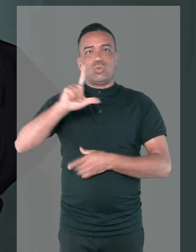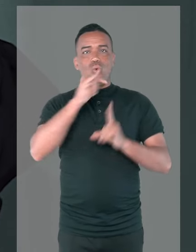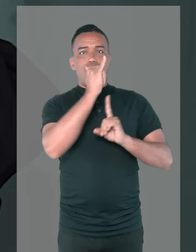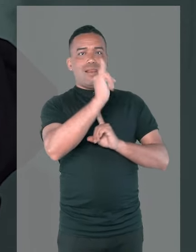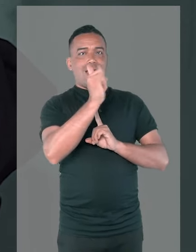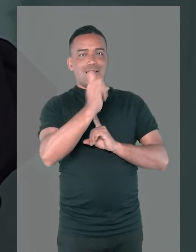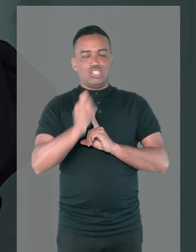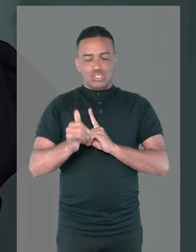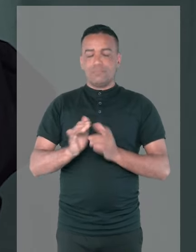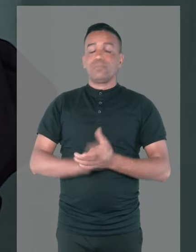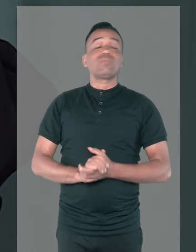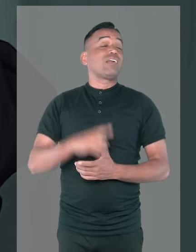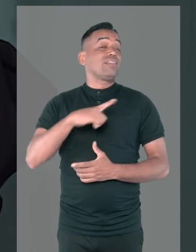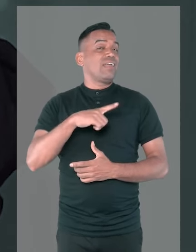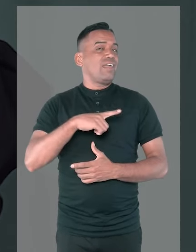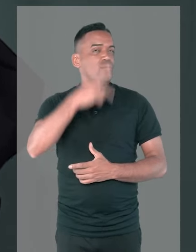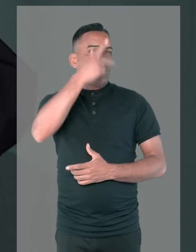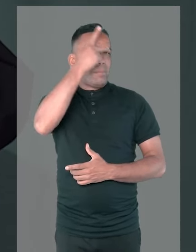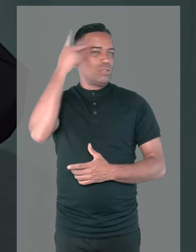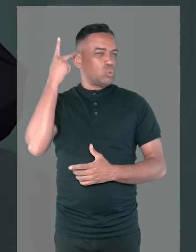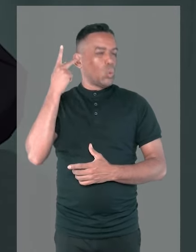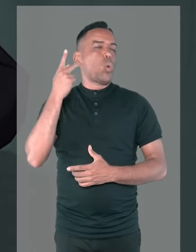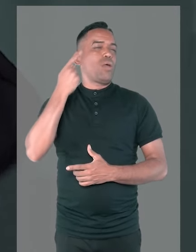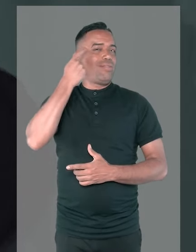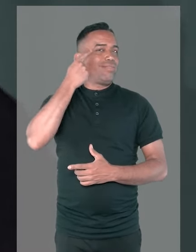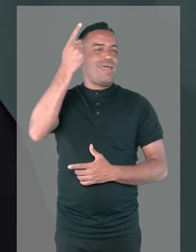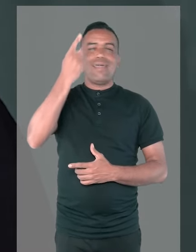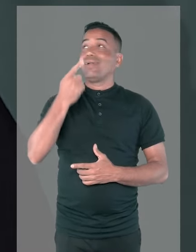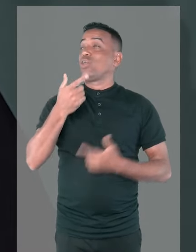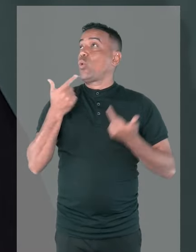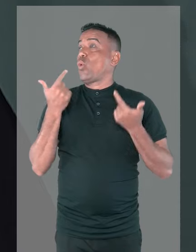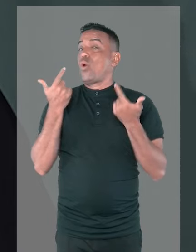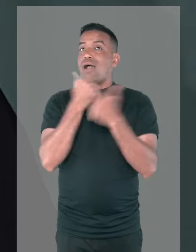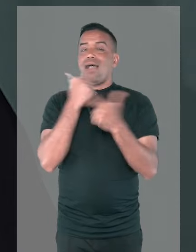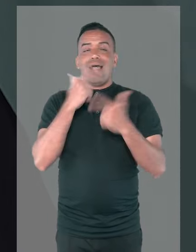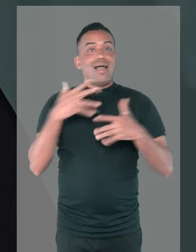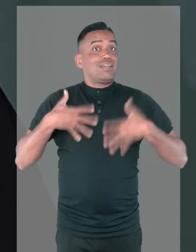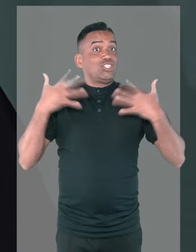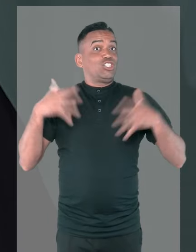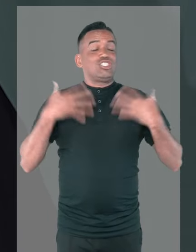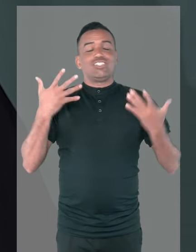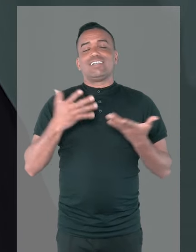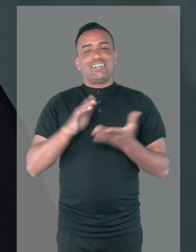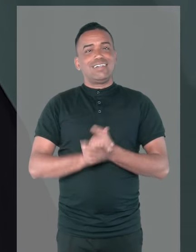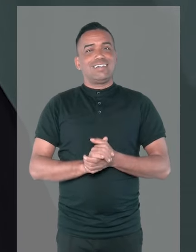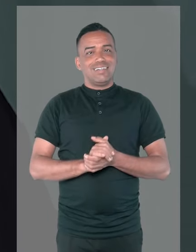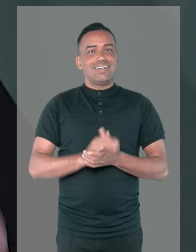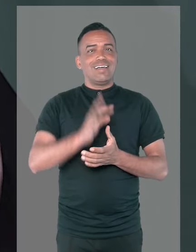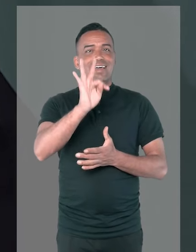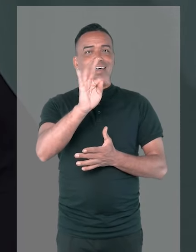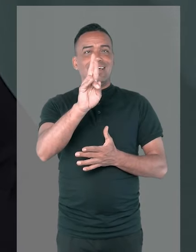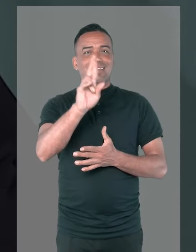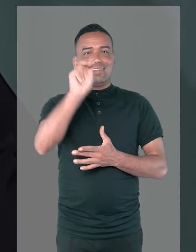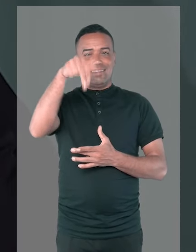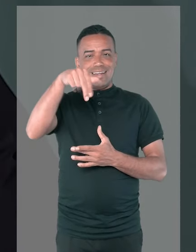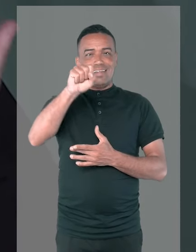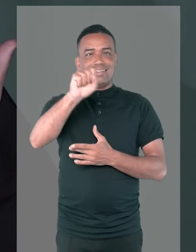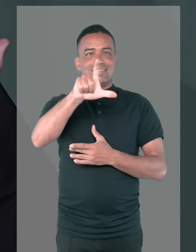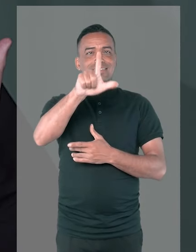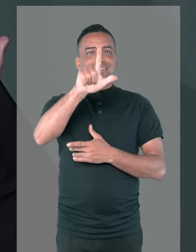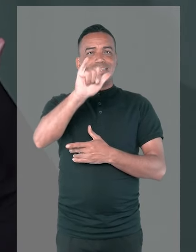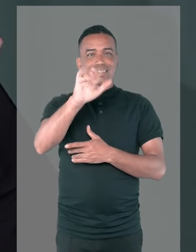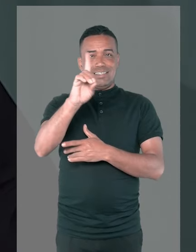Teve um que teve uma ideia, apenas uma edição que eu me diverti horrores, chamado Translit, que era